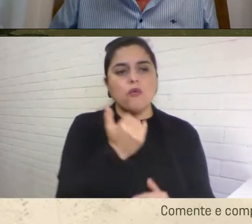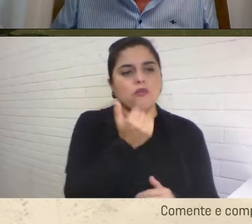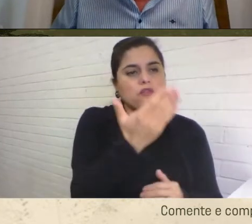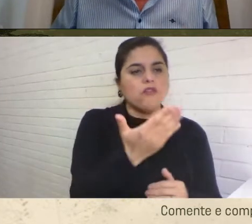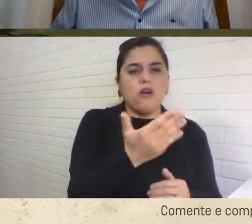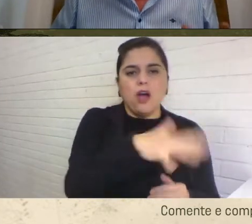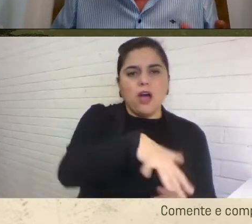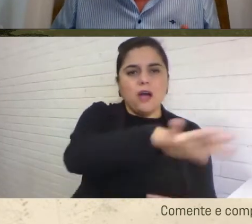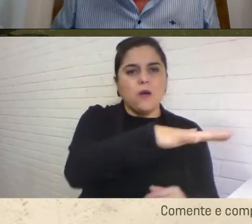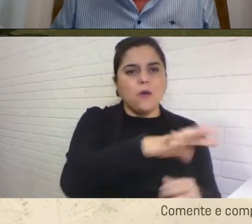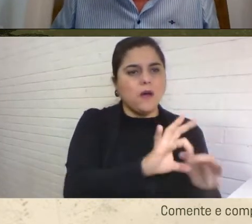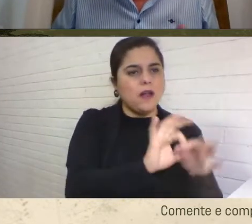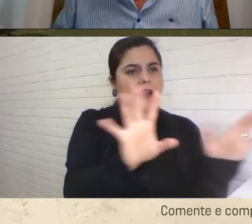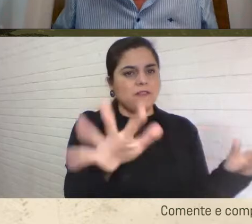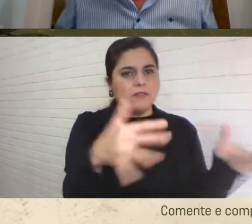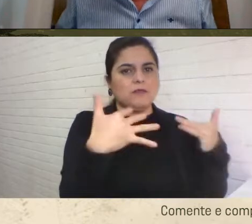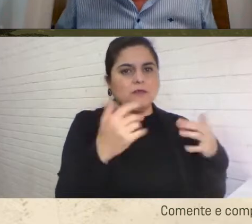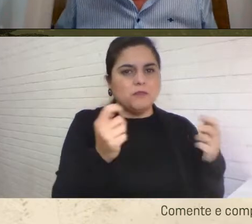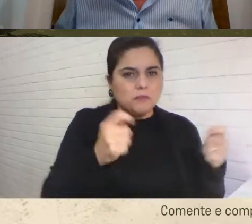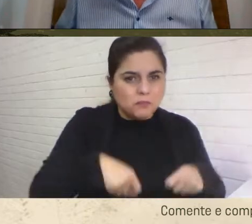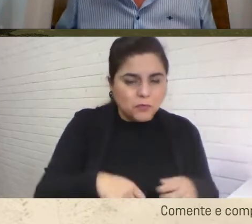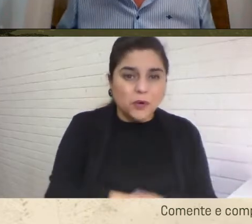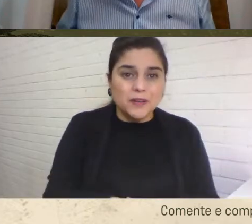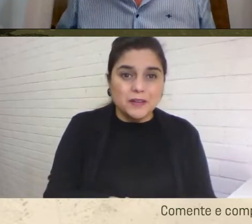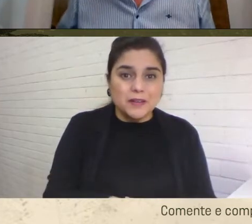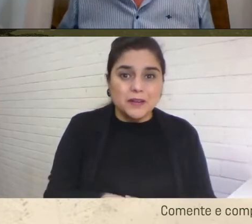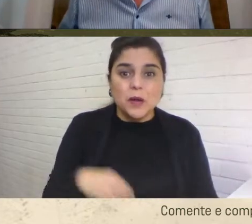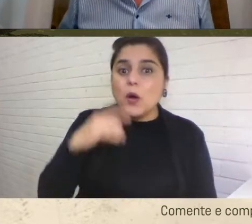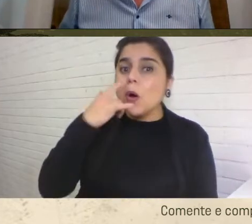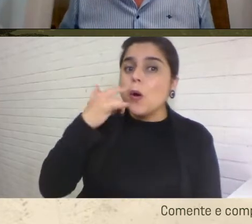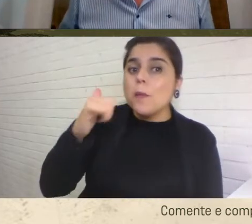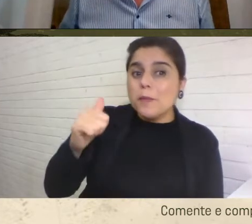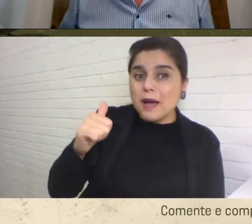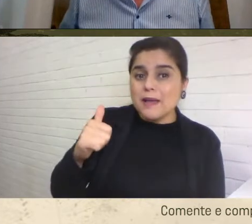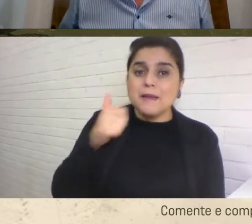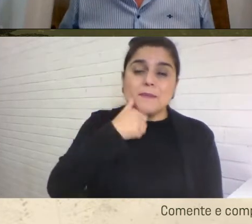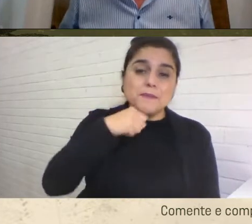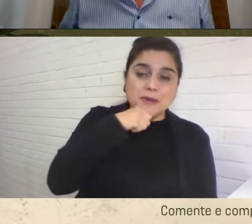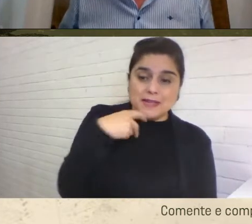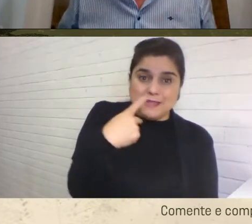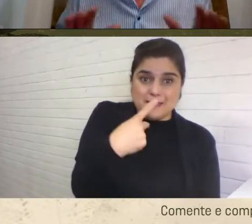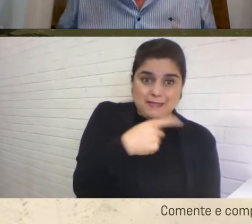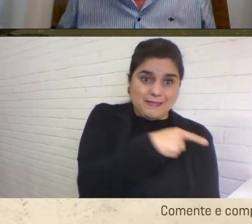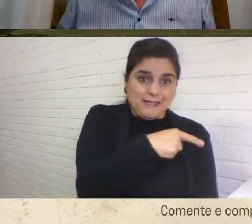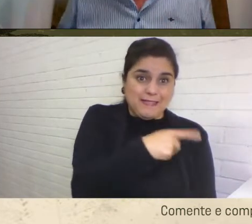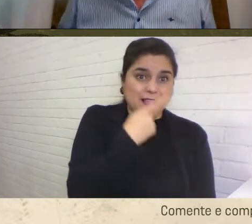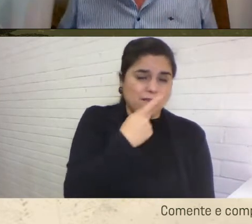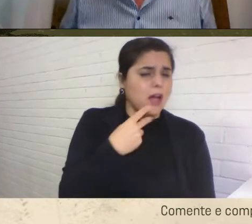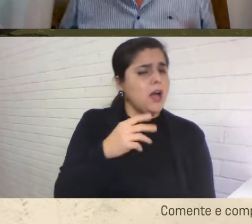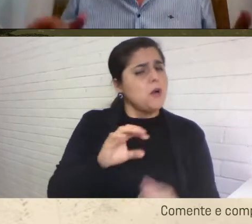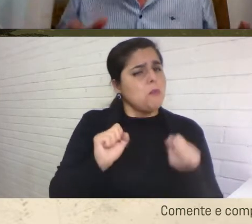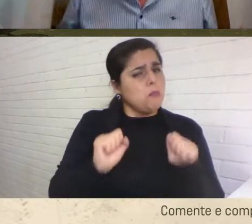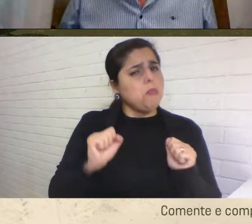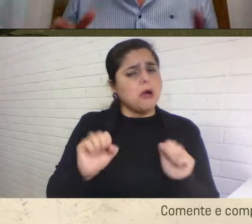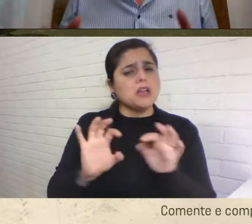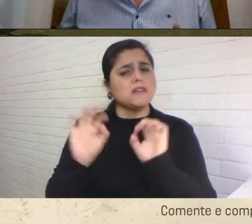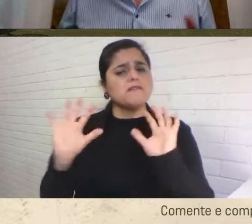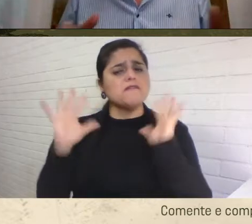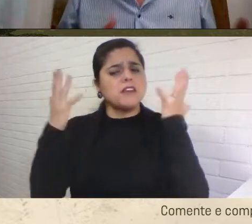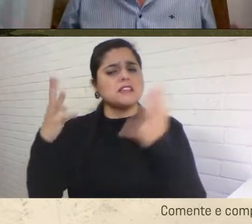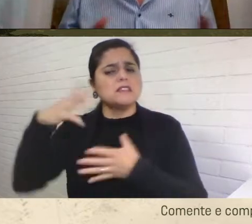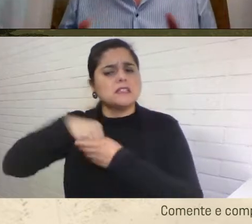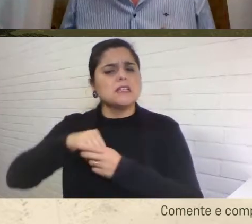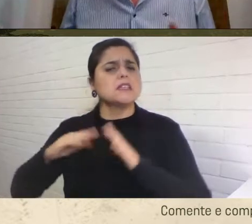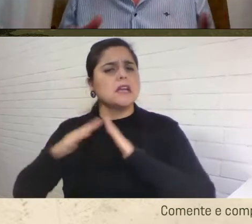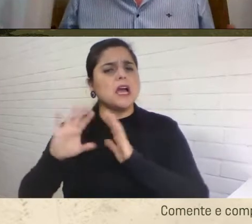Os pais do Augusto autorizam que o Augusto faça a festa em casa. Primeira questão, em casa ou não? Discutem prós